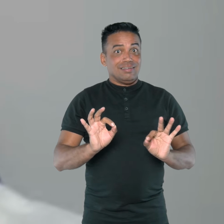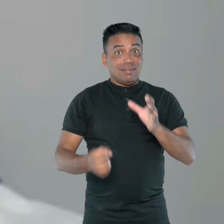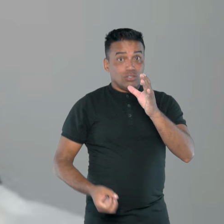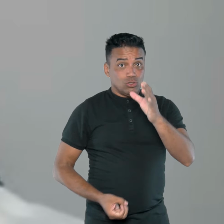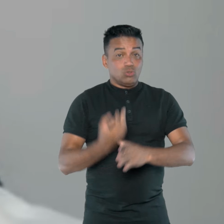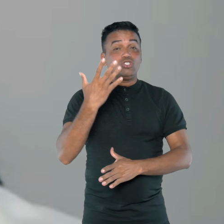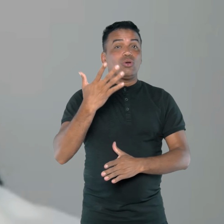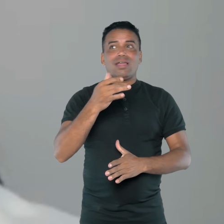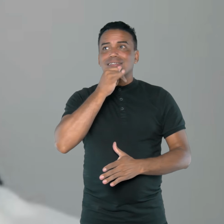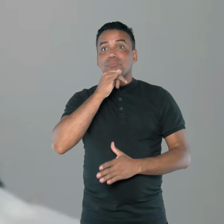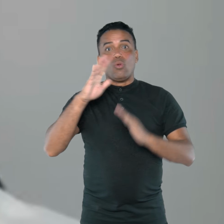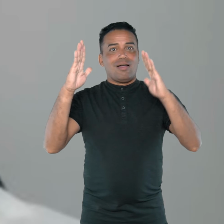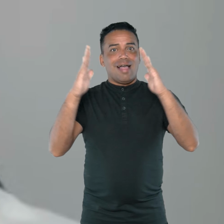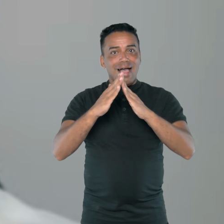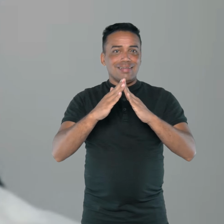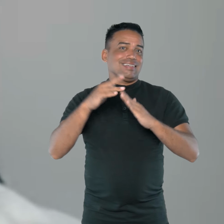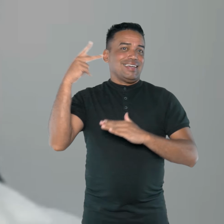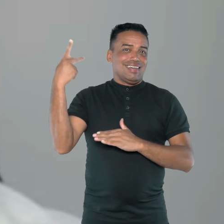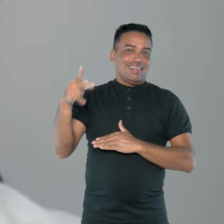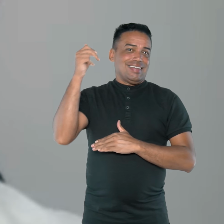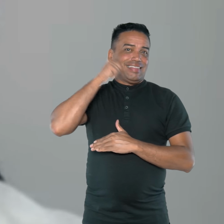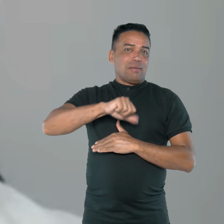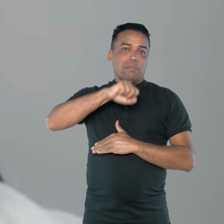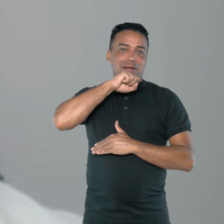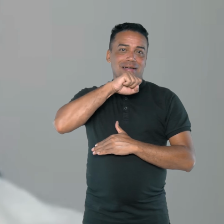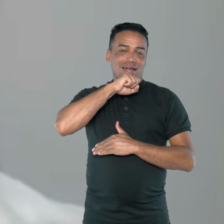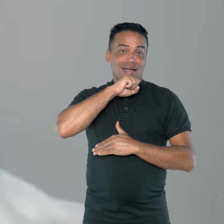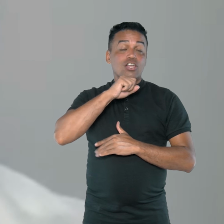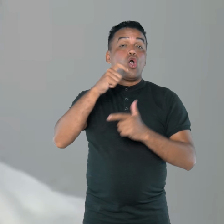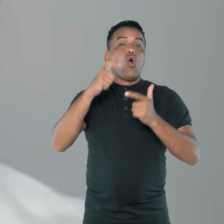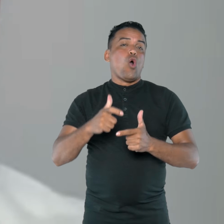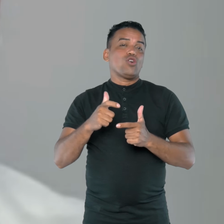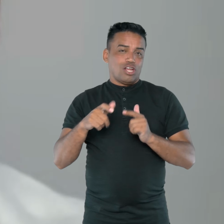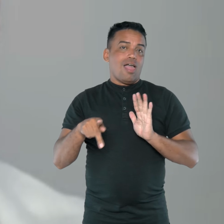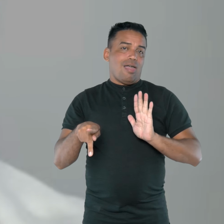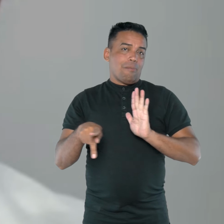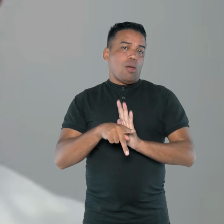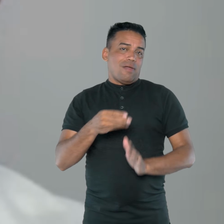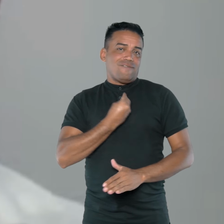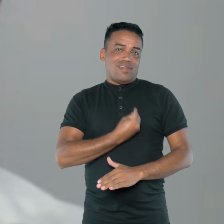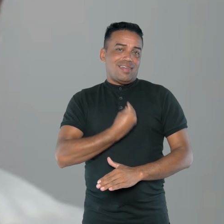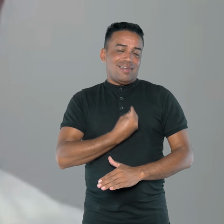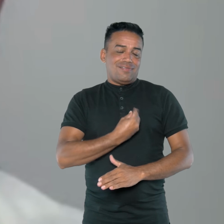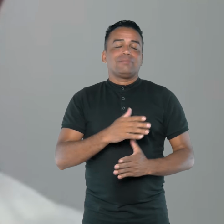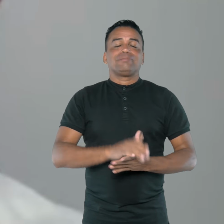esse barracão, né, onde ela mora, né. E aí, na verdade,